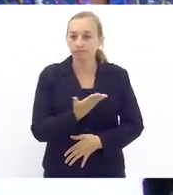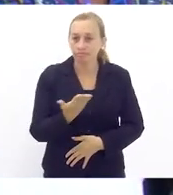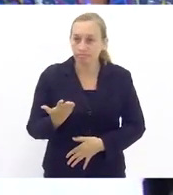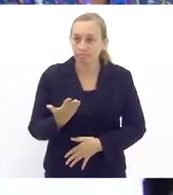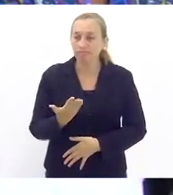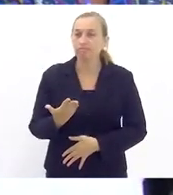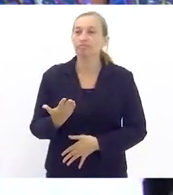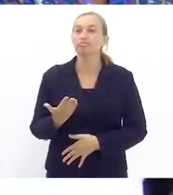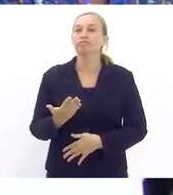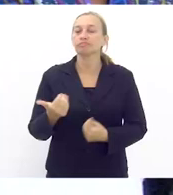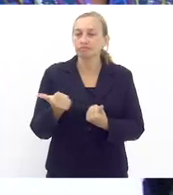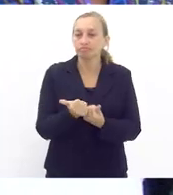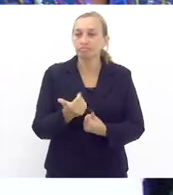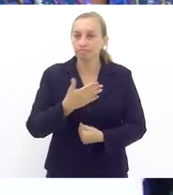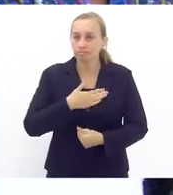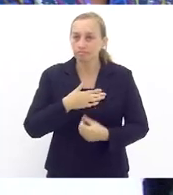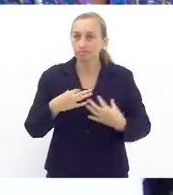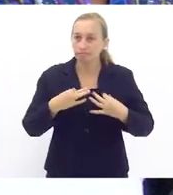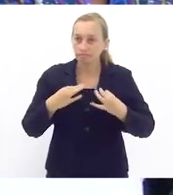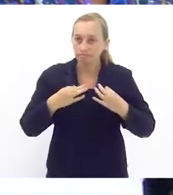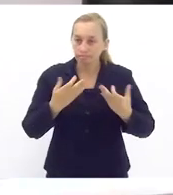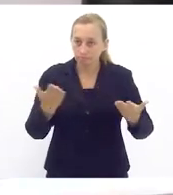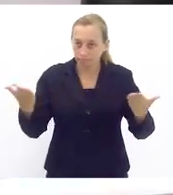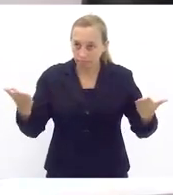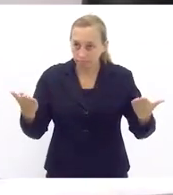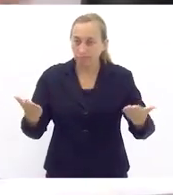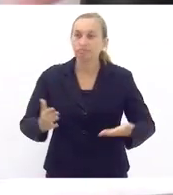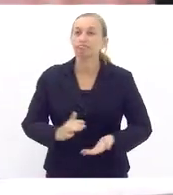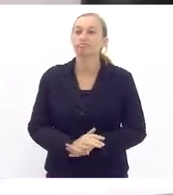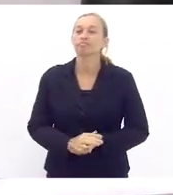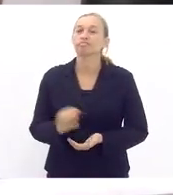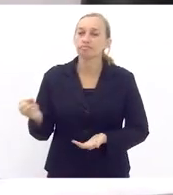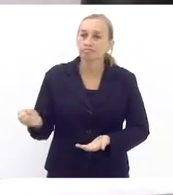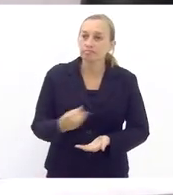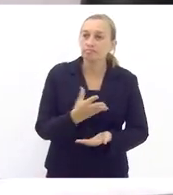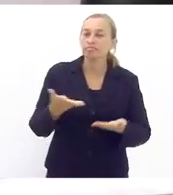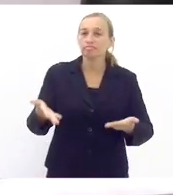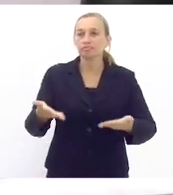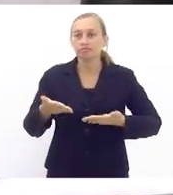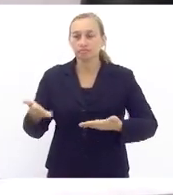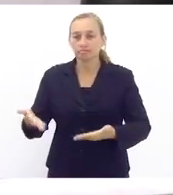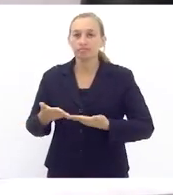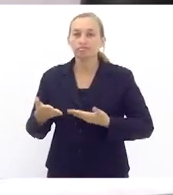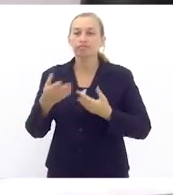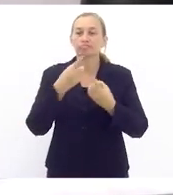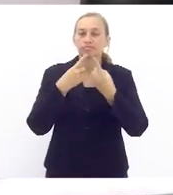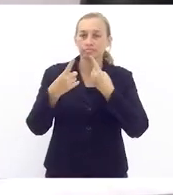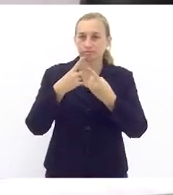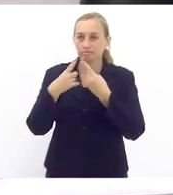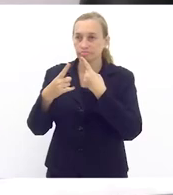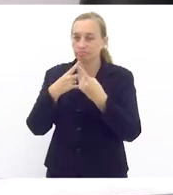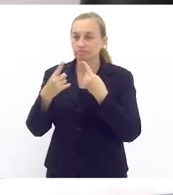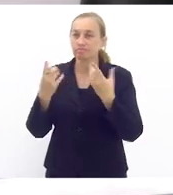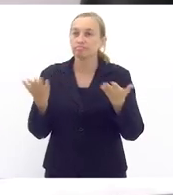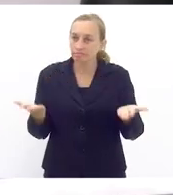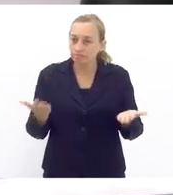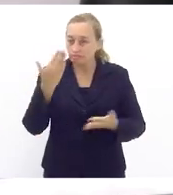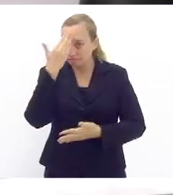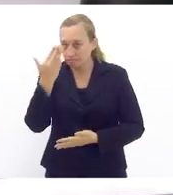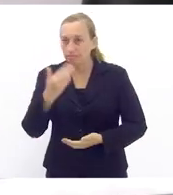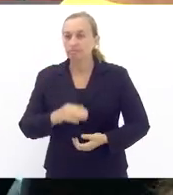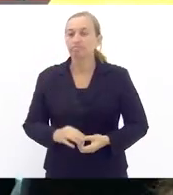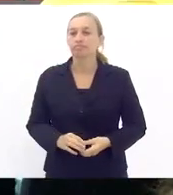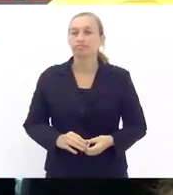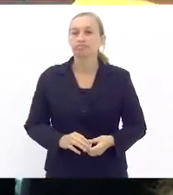podem contar comigo estou à disposição para novos convites novos diálogos e é isso gente muito